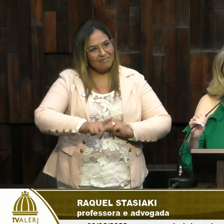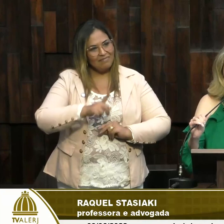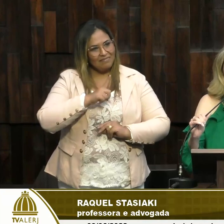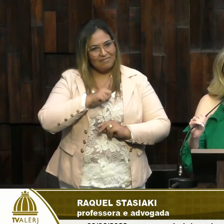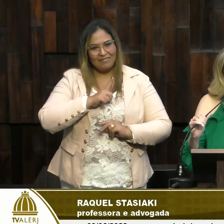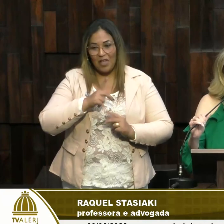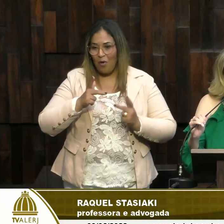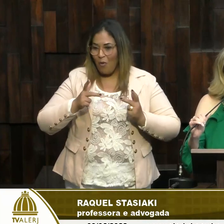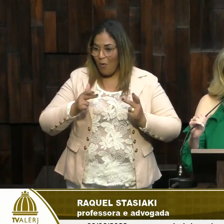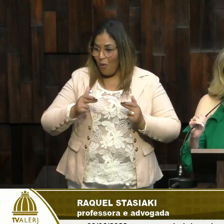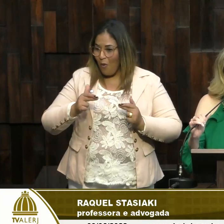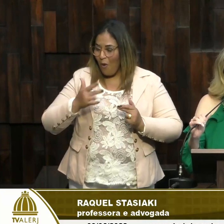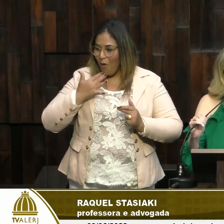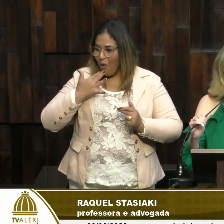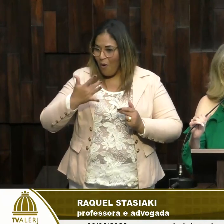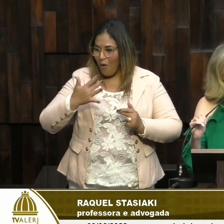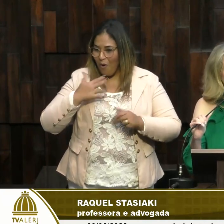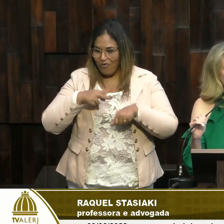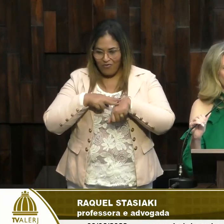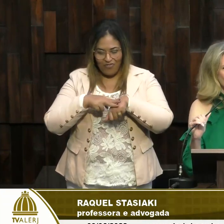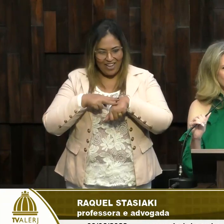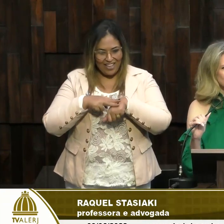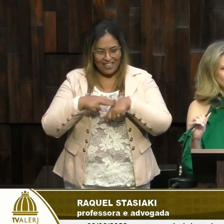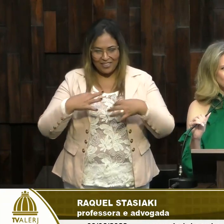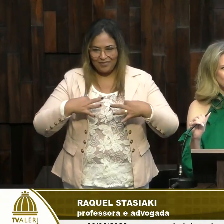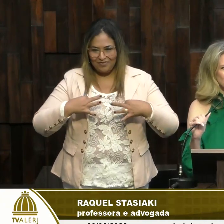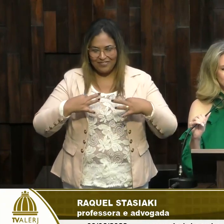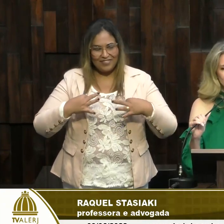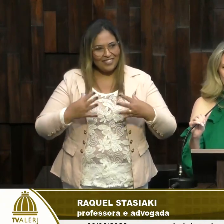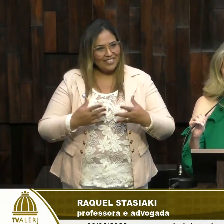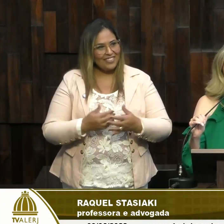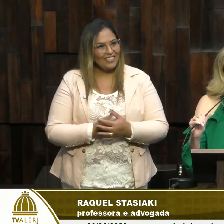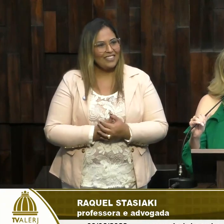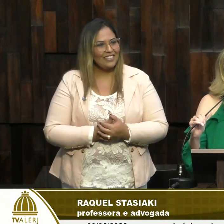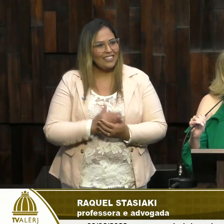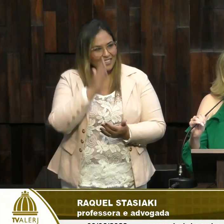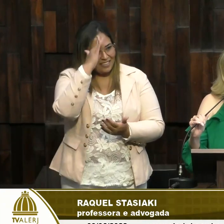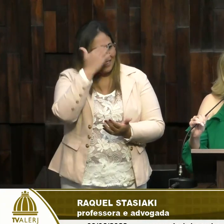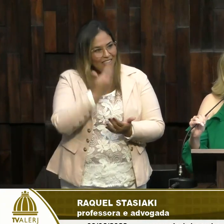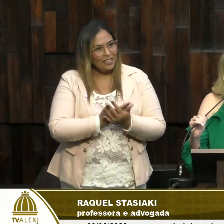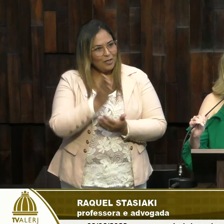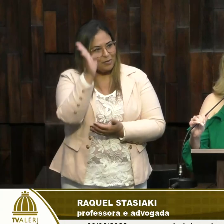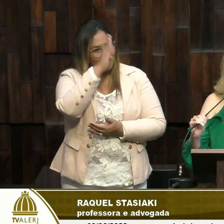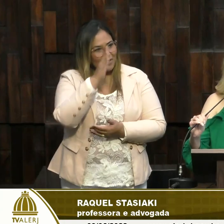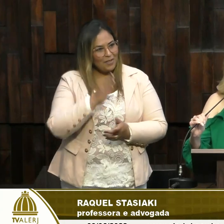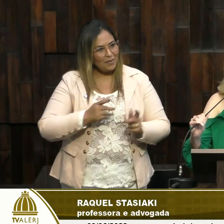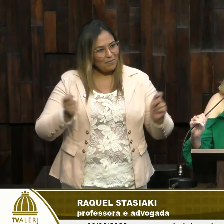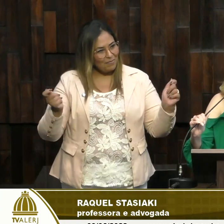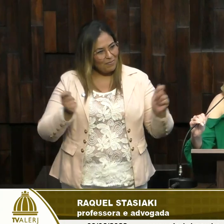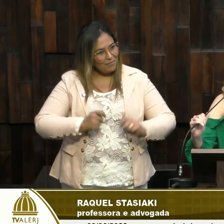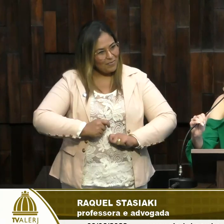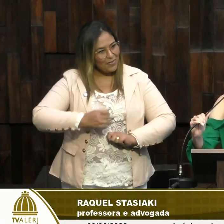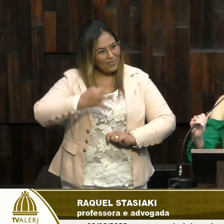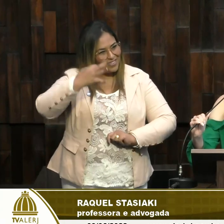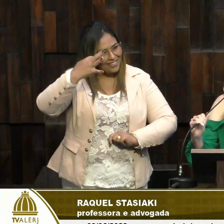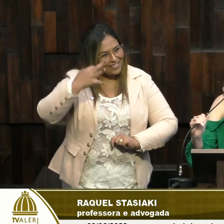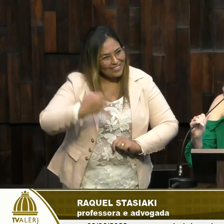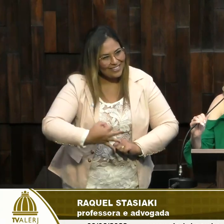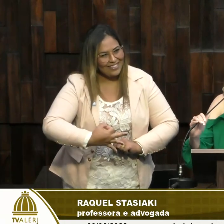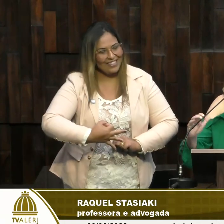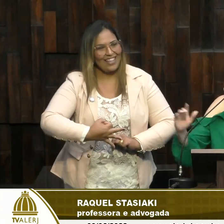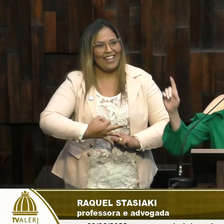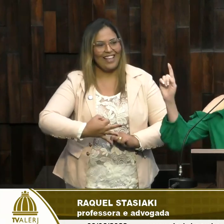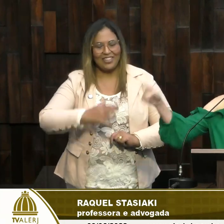desse vestido aqui, pura esperança. Eu acredito que o Brasil pode dar certo, e eu acredito que o Brasil vai dar certo